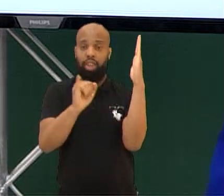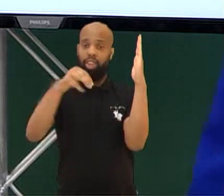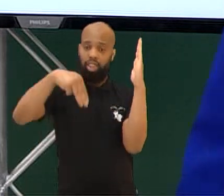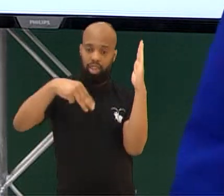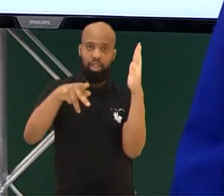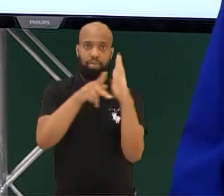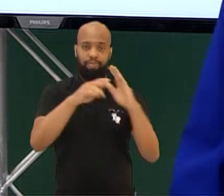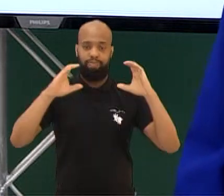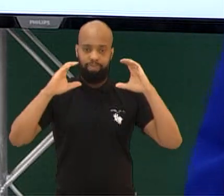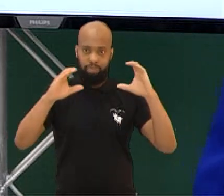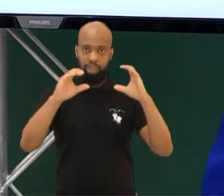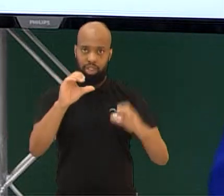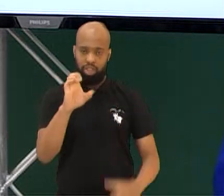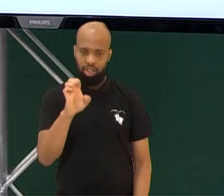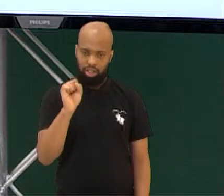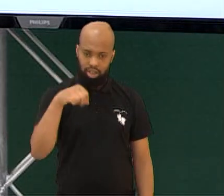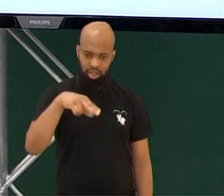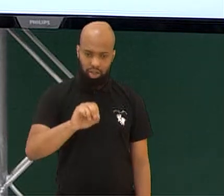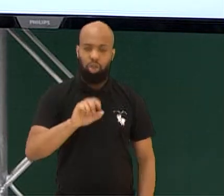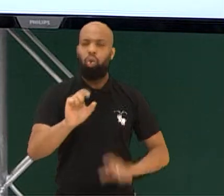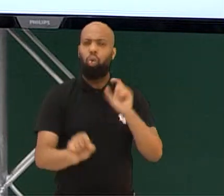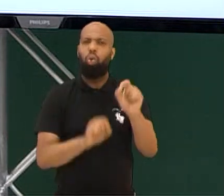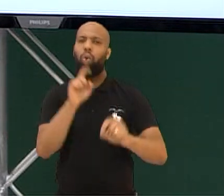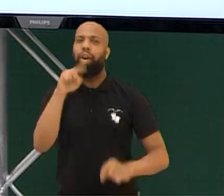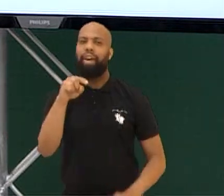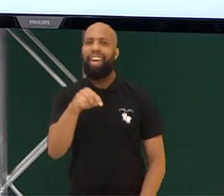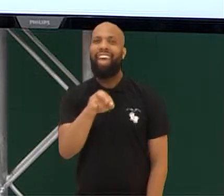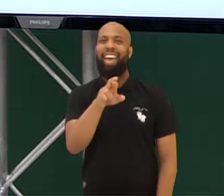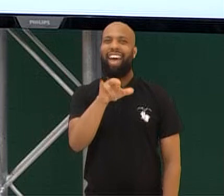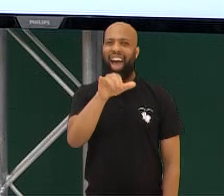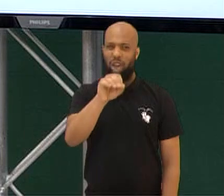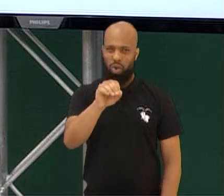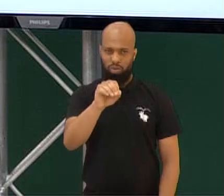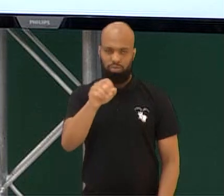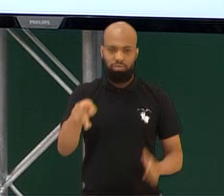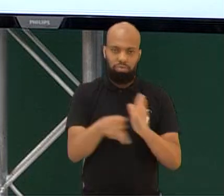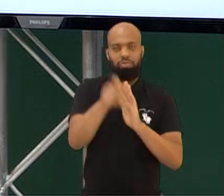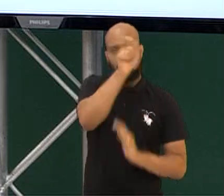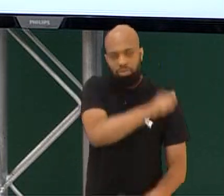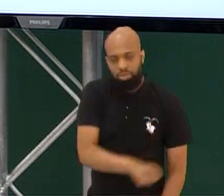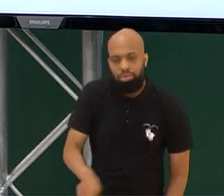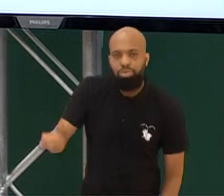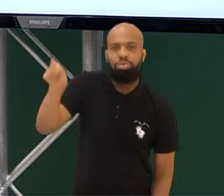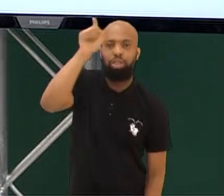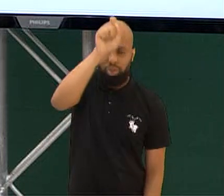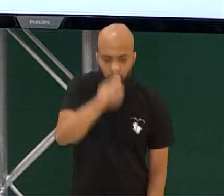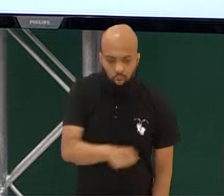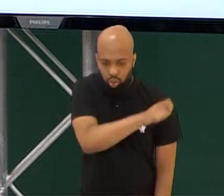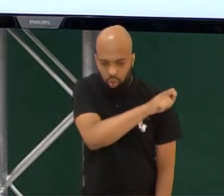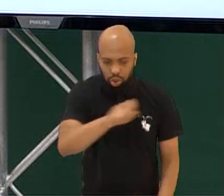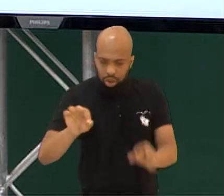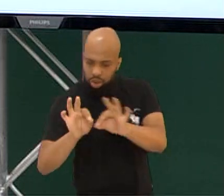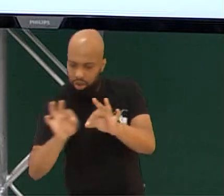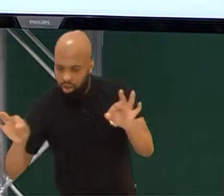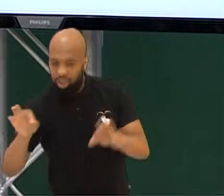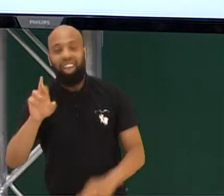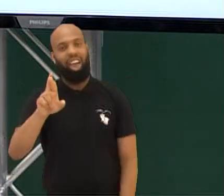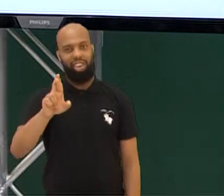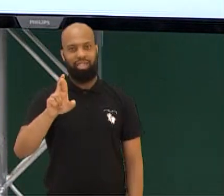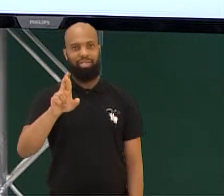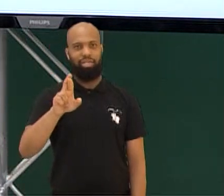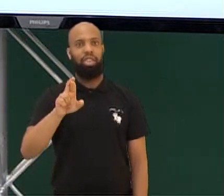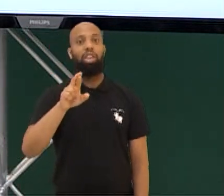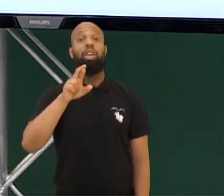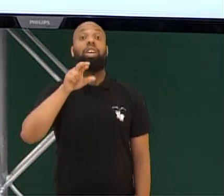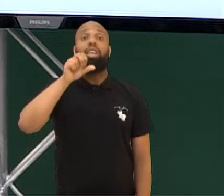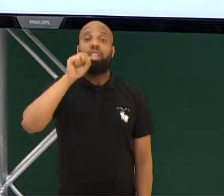função seno, que é aquele raio do ciclo trigonométrico. Então, nada está desconectado, tá? Você vê na circunferência de um jeito, você vê no